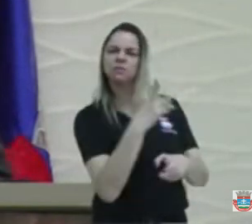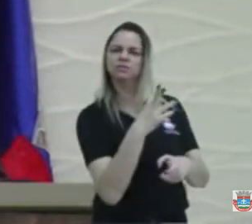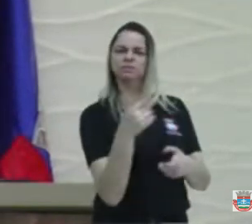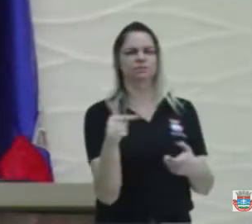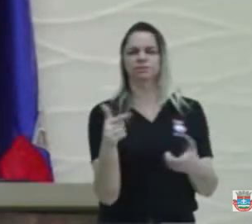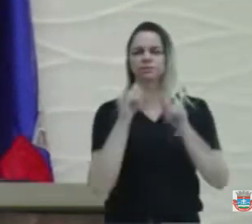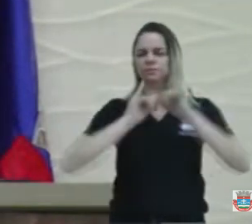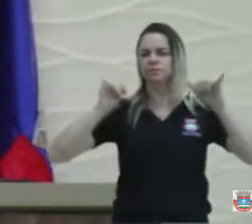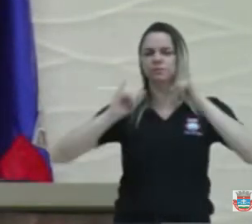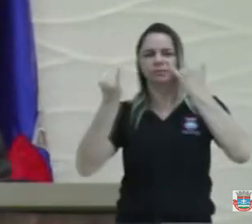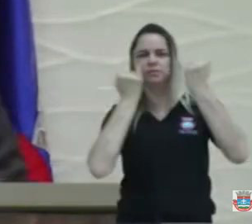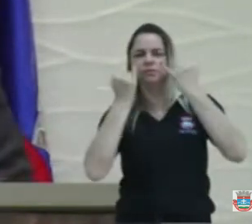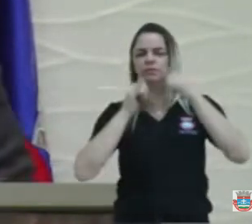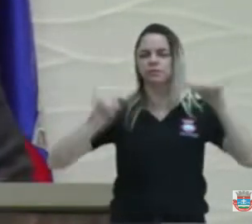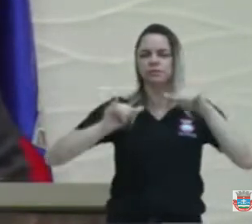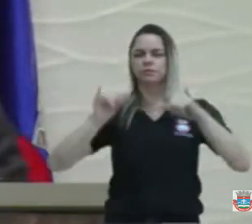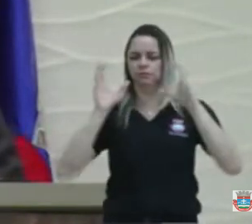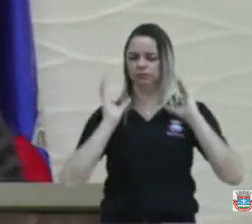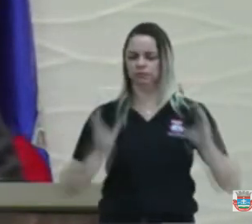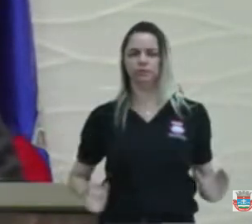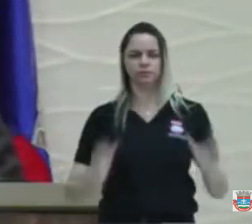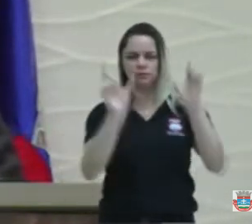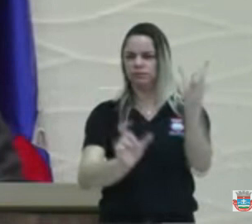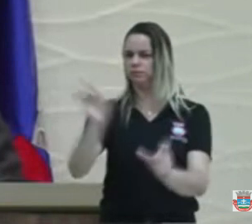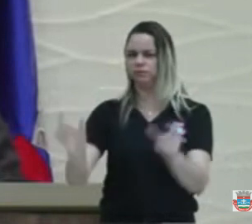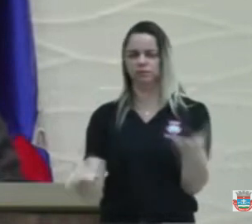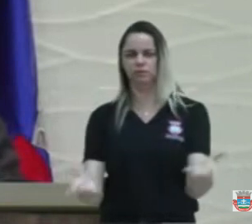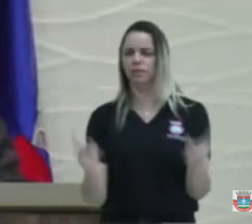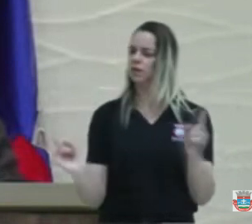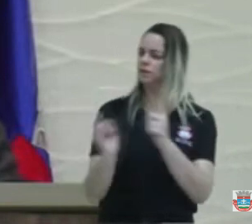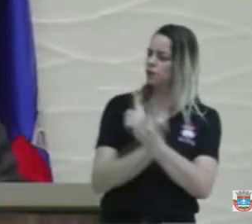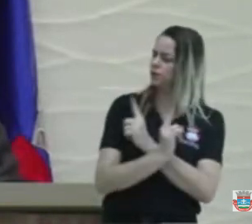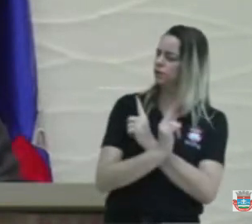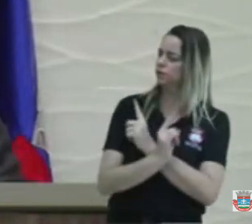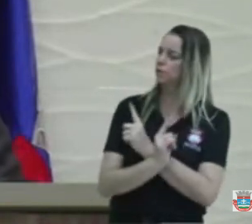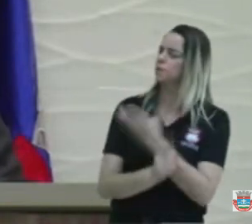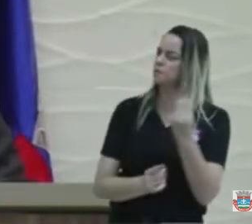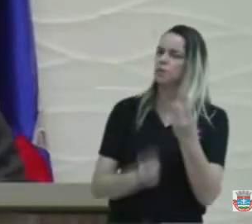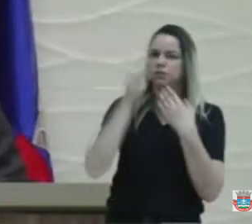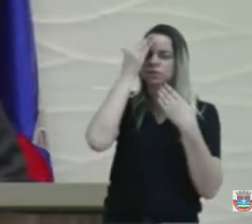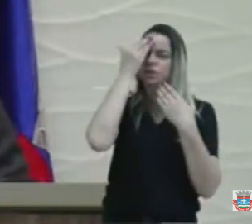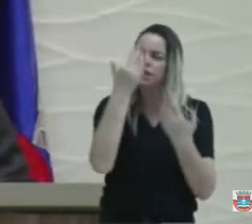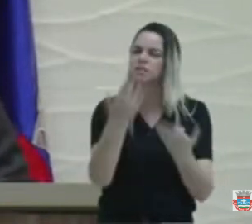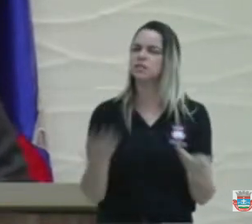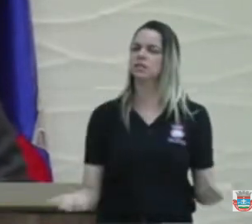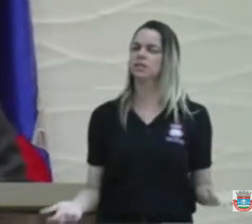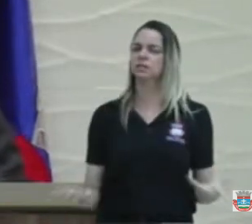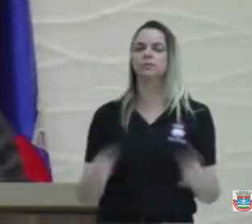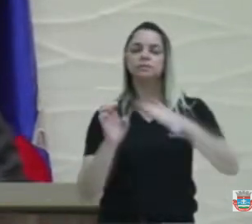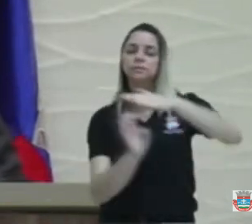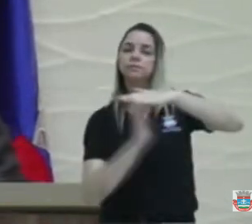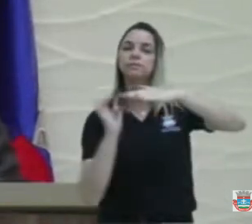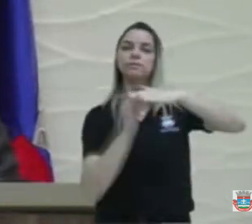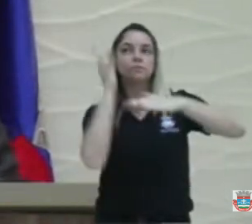cidadãos. A gente tem aqui os vereadores da oposição, muito o que agradecer ao empresário Zé